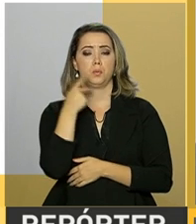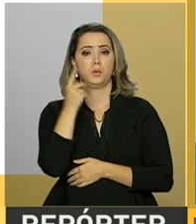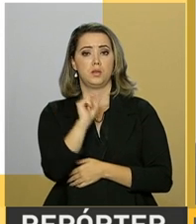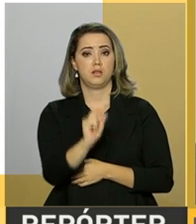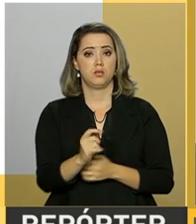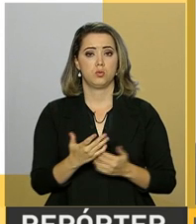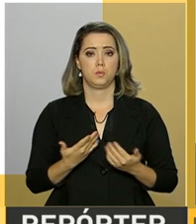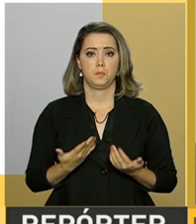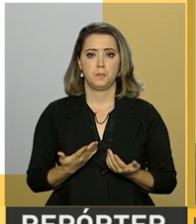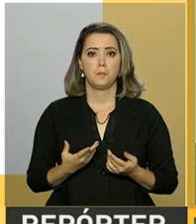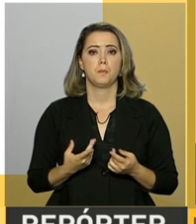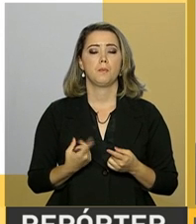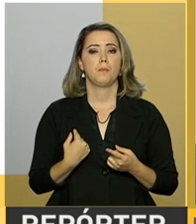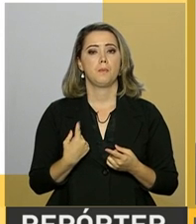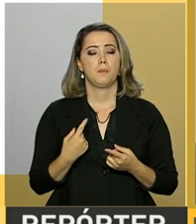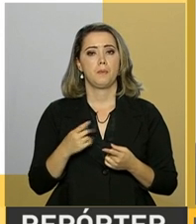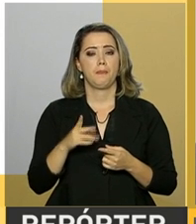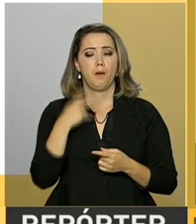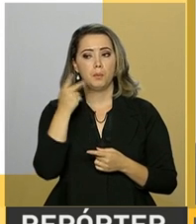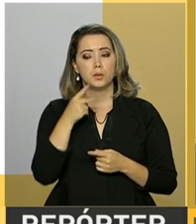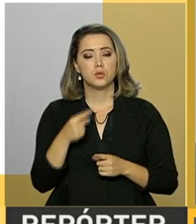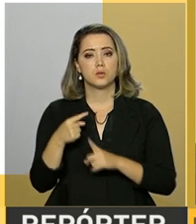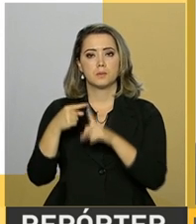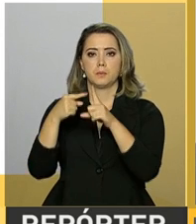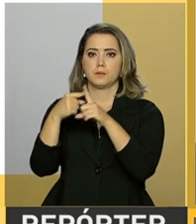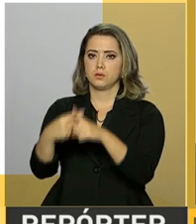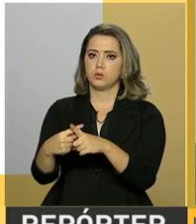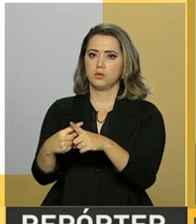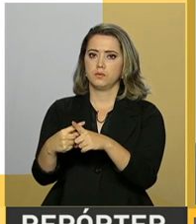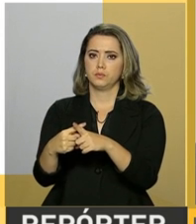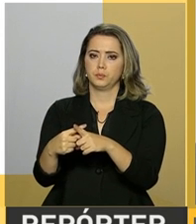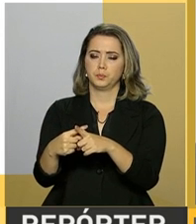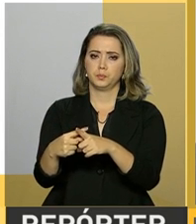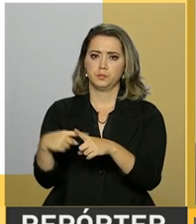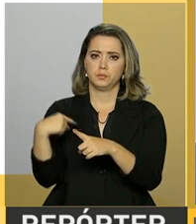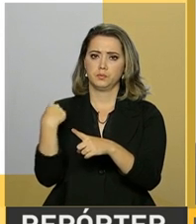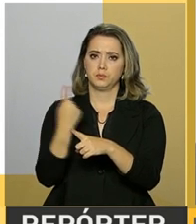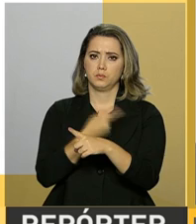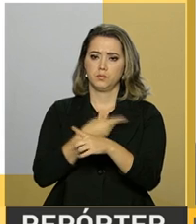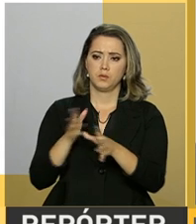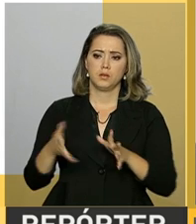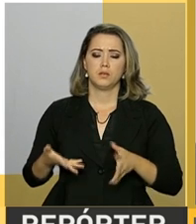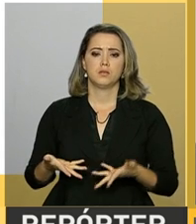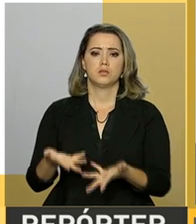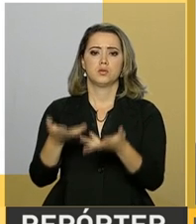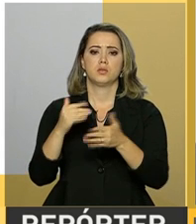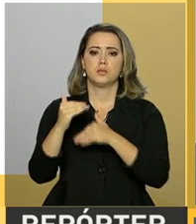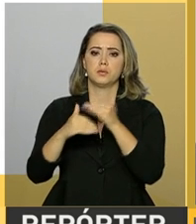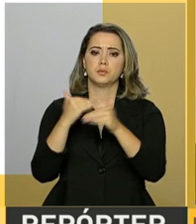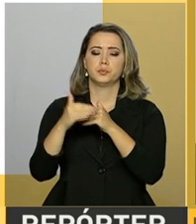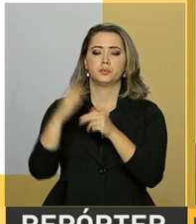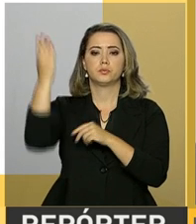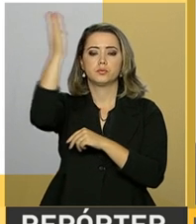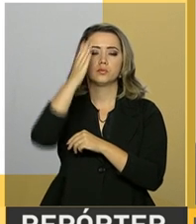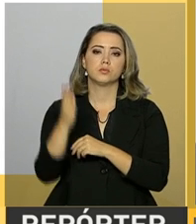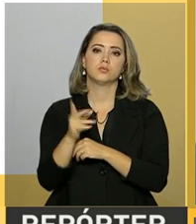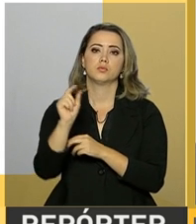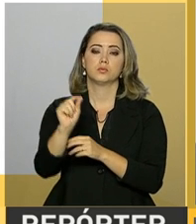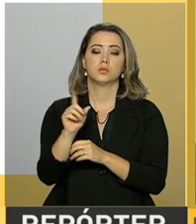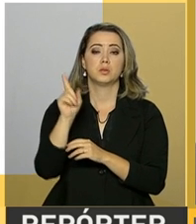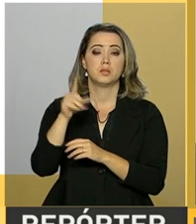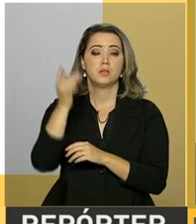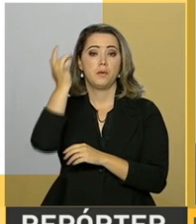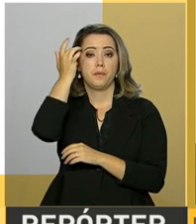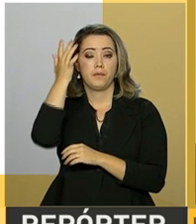ah positivas e e e indutivas de crescimento no caso do Brasil fica mais